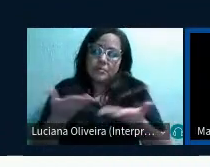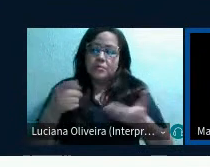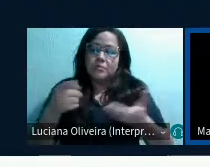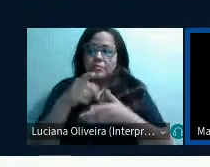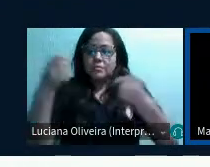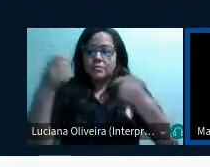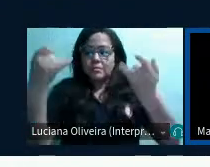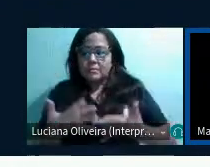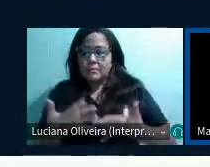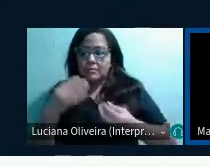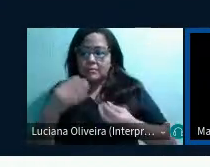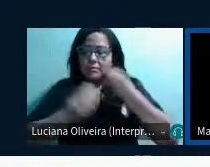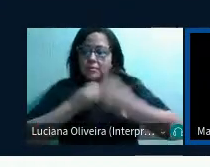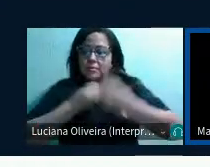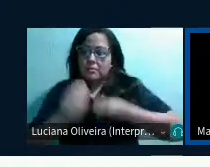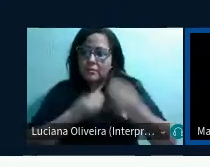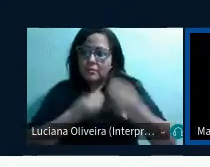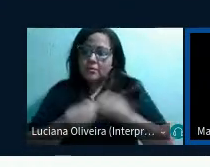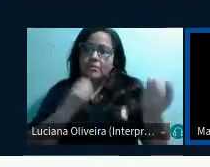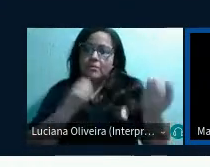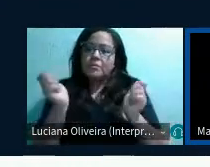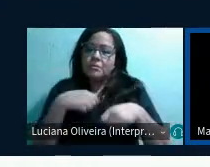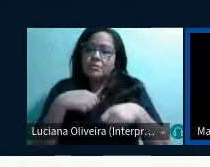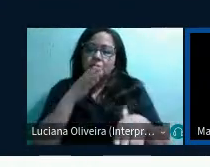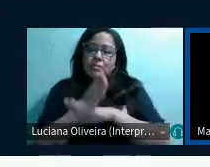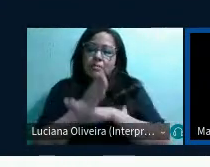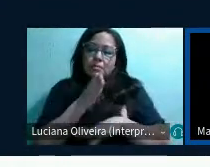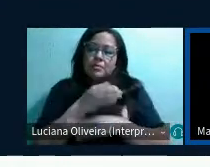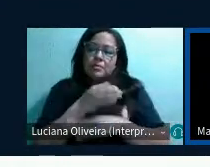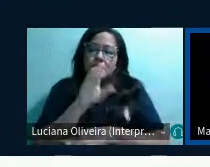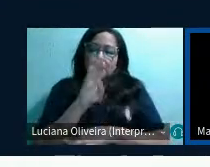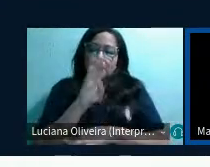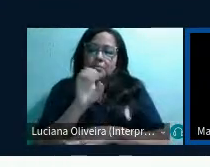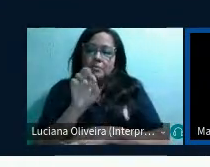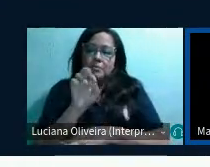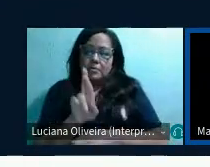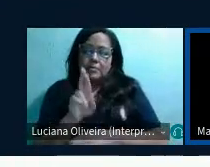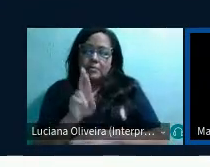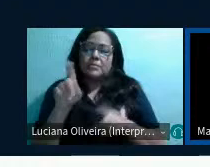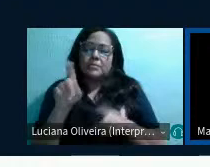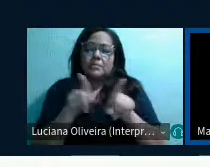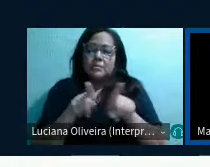competidor, a parte técnica. Eles vão falar um pouco mais de como desenvolver